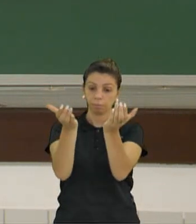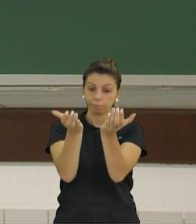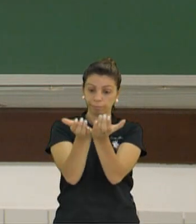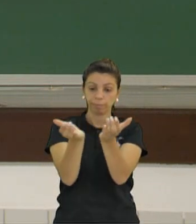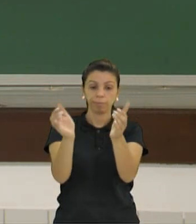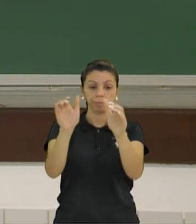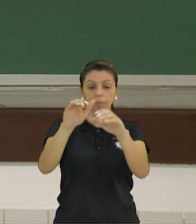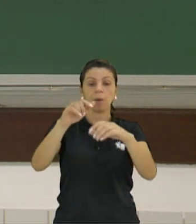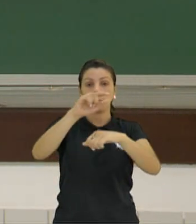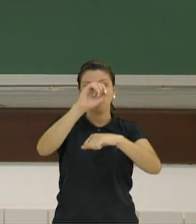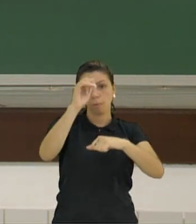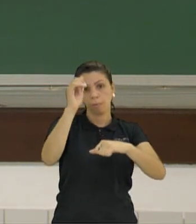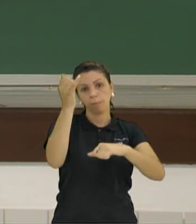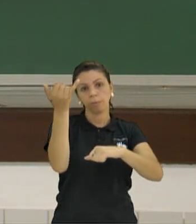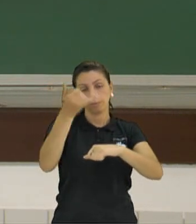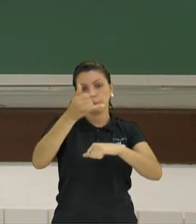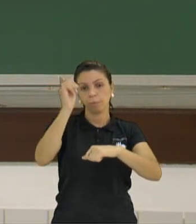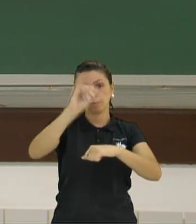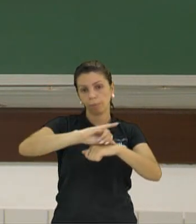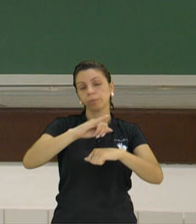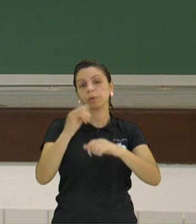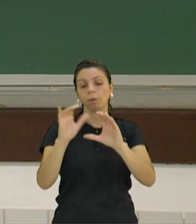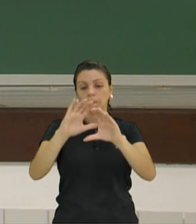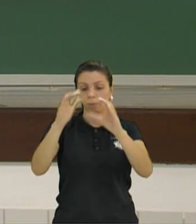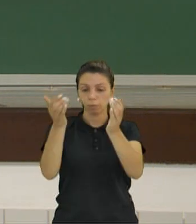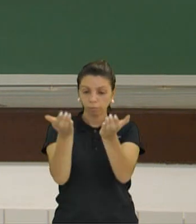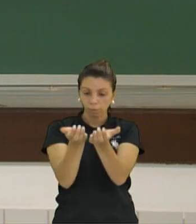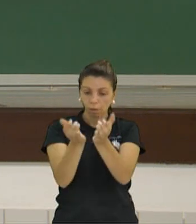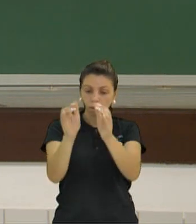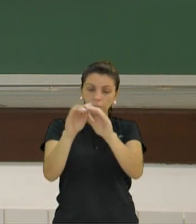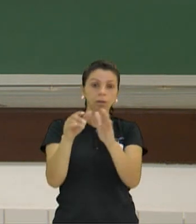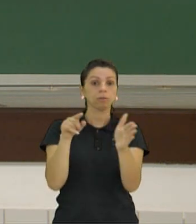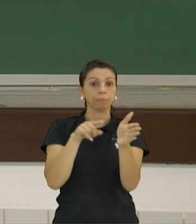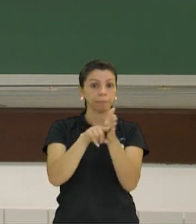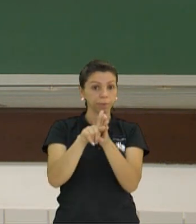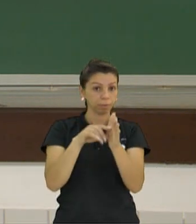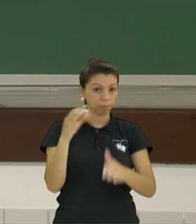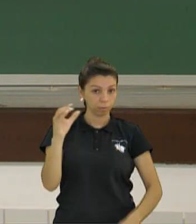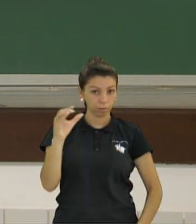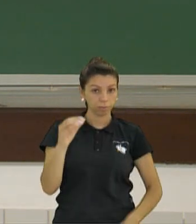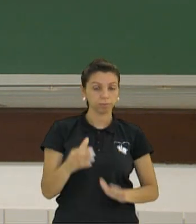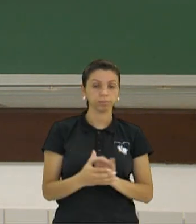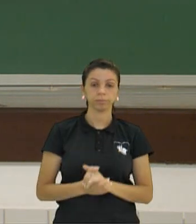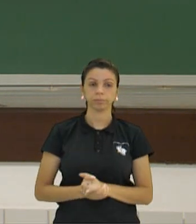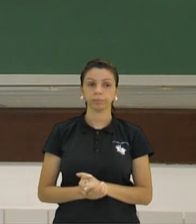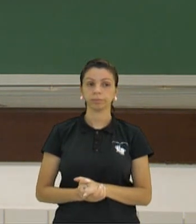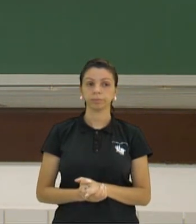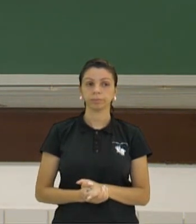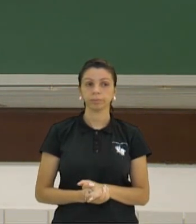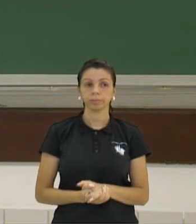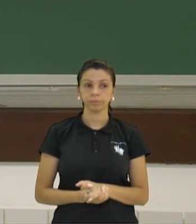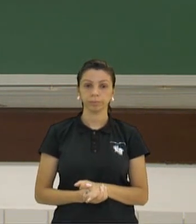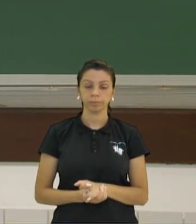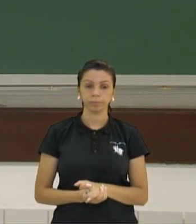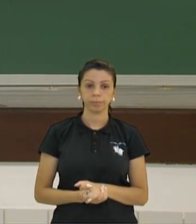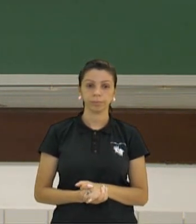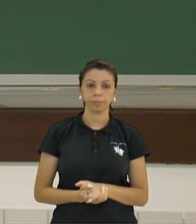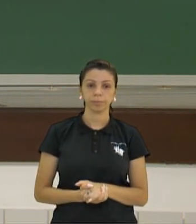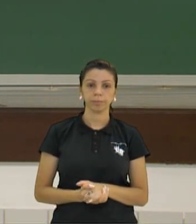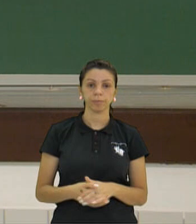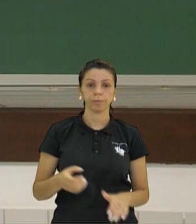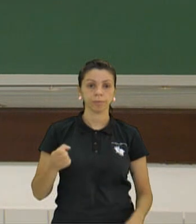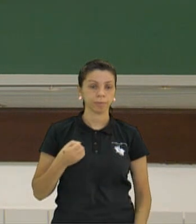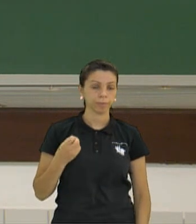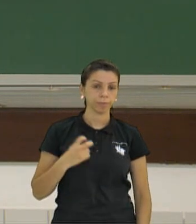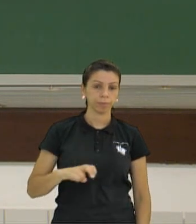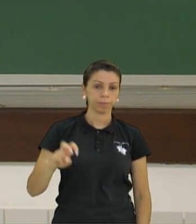objeto esférico, isso é pesquisa, isso é ciência, tá bom? Número